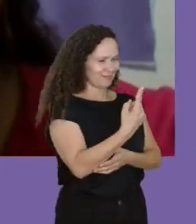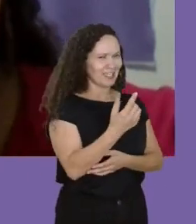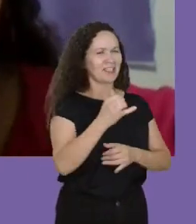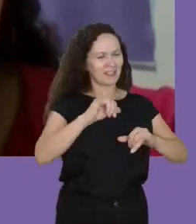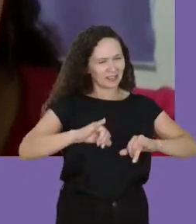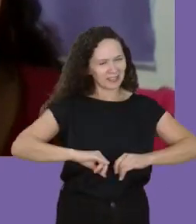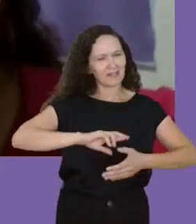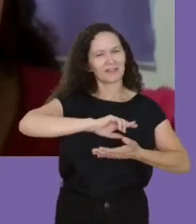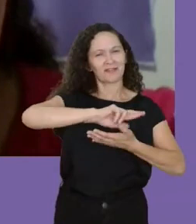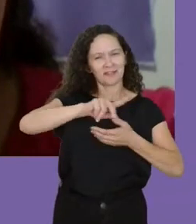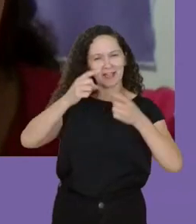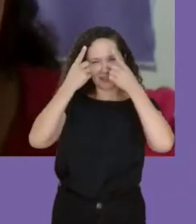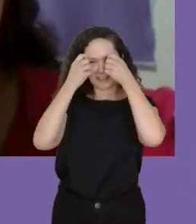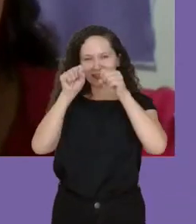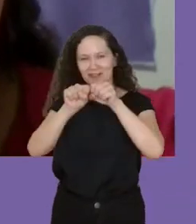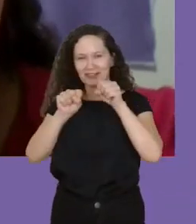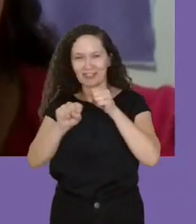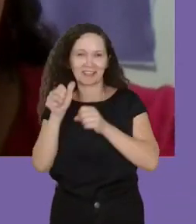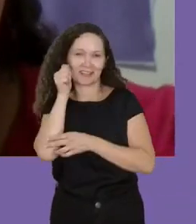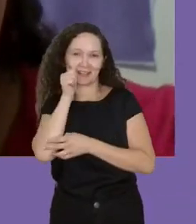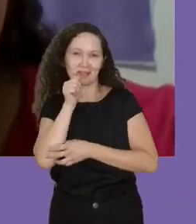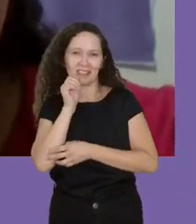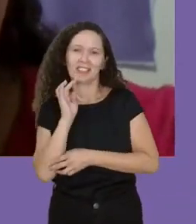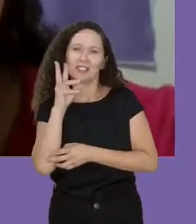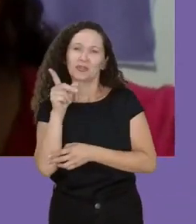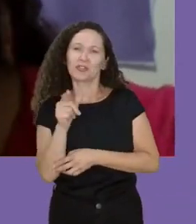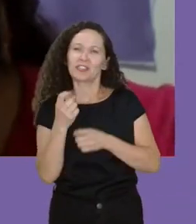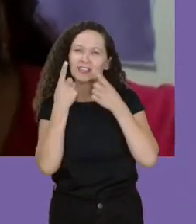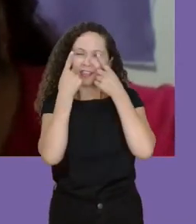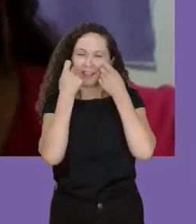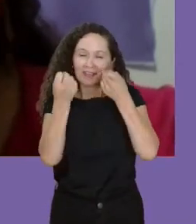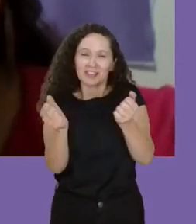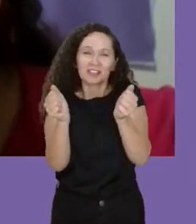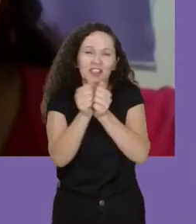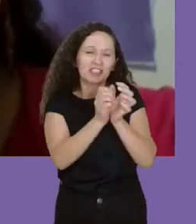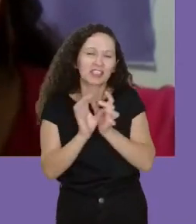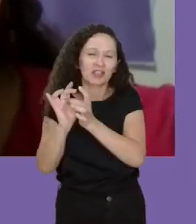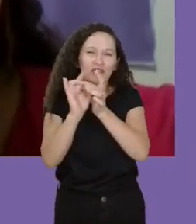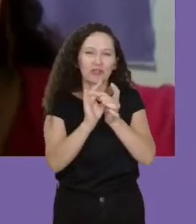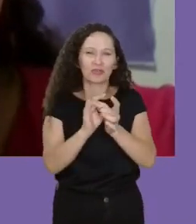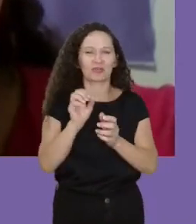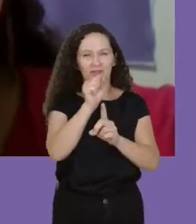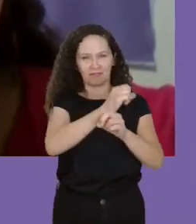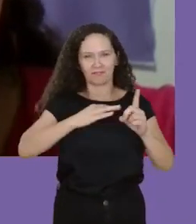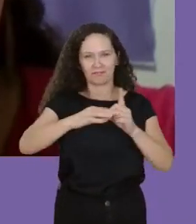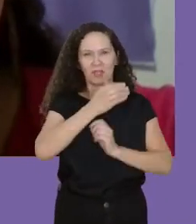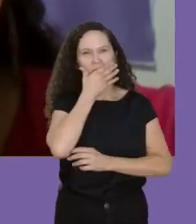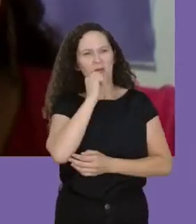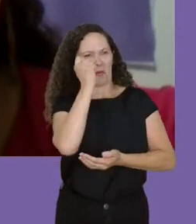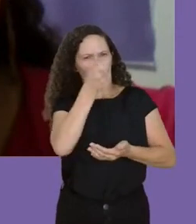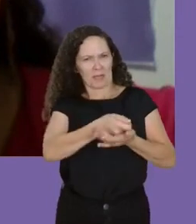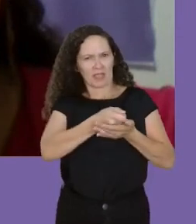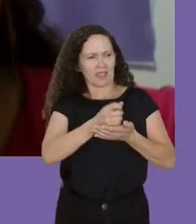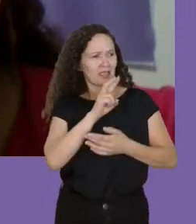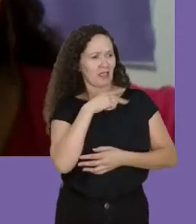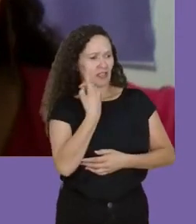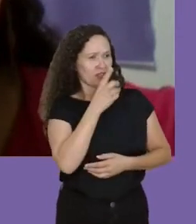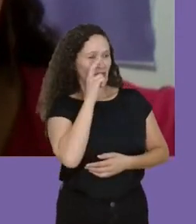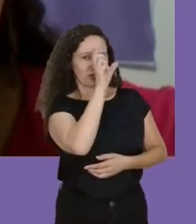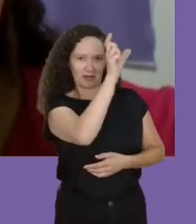dia a dia na sociedade, porque está tudo atrelado. Né? A gente vive numa sociedade patriarcal e somos vistos